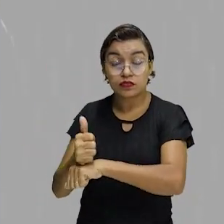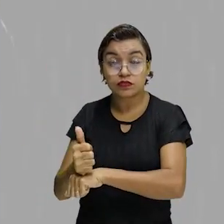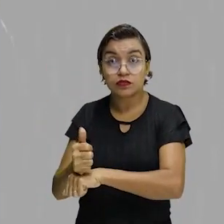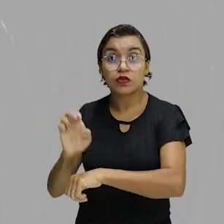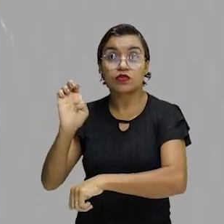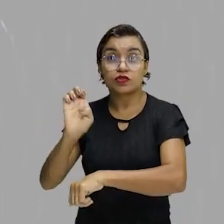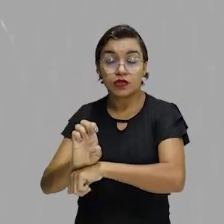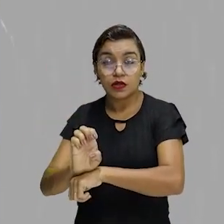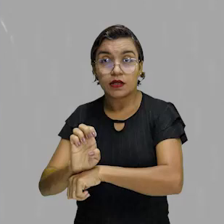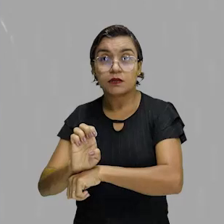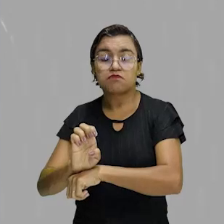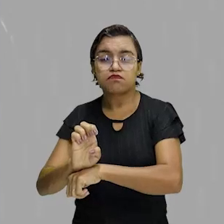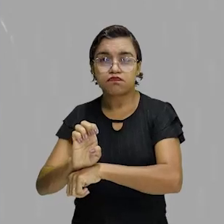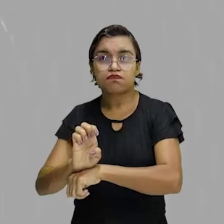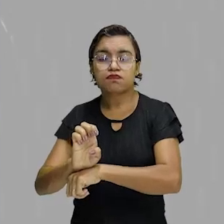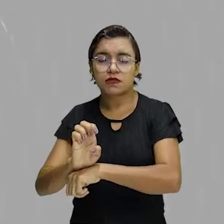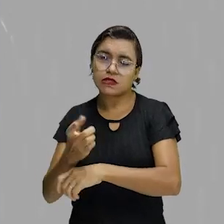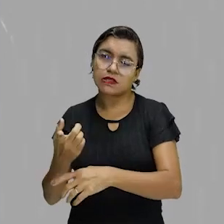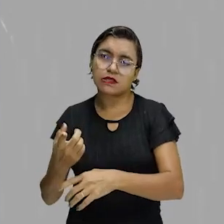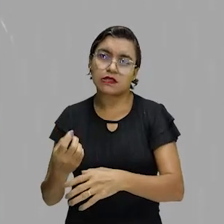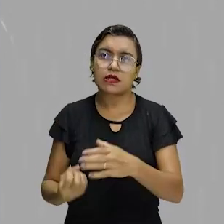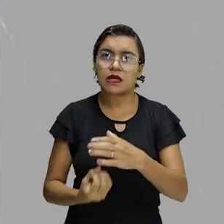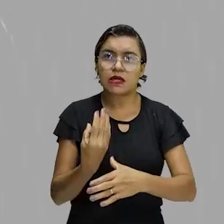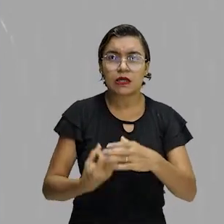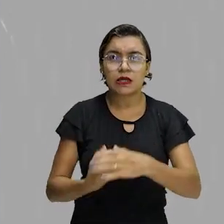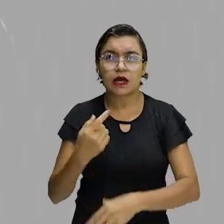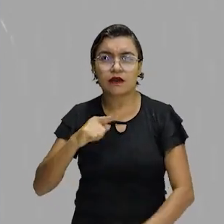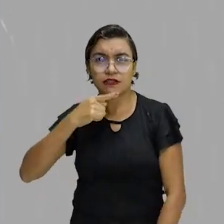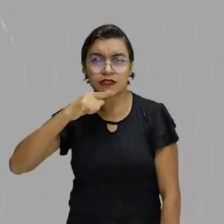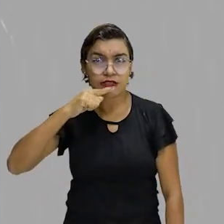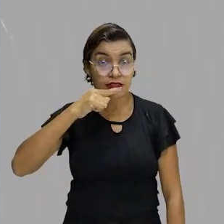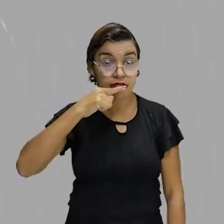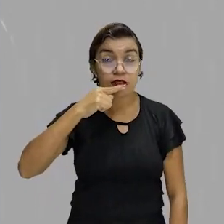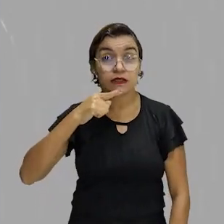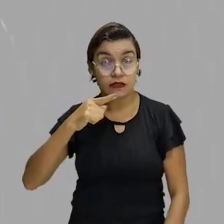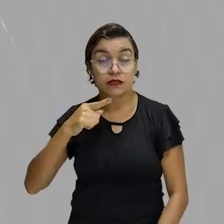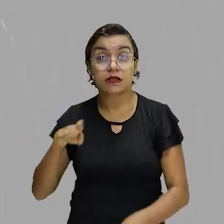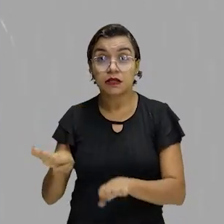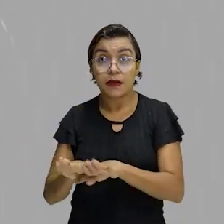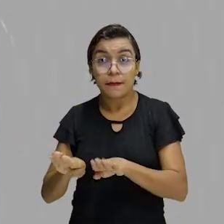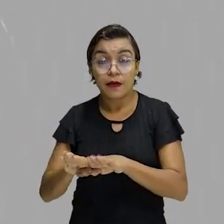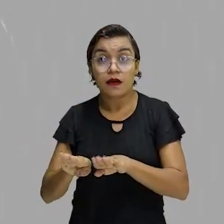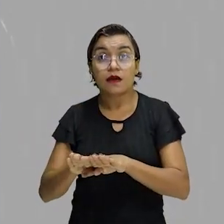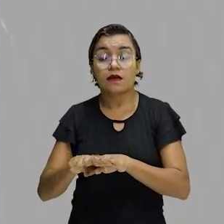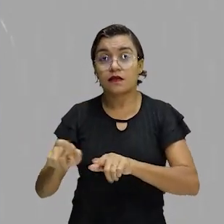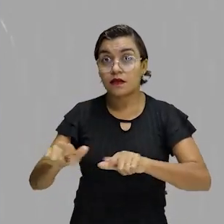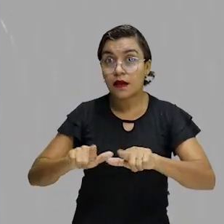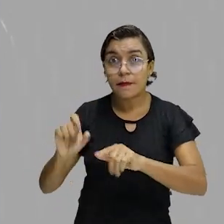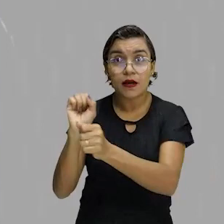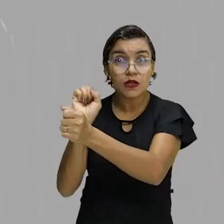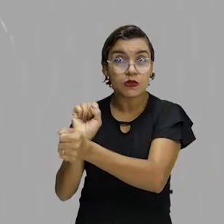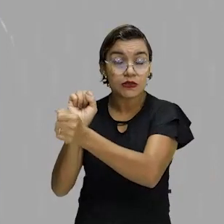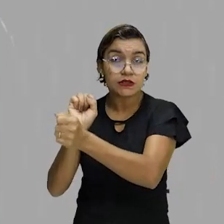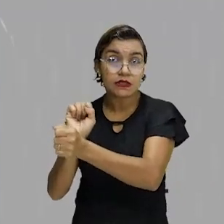muita cana-de-açúcar. E a atividade açucareira é a atividade feita com mão de obra escrava, vinda da África,